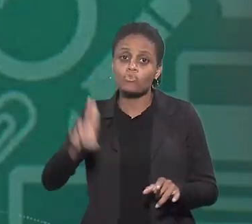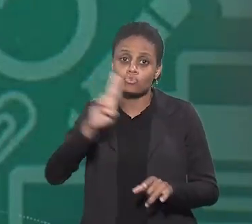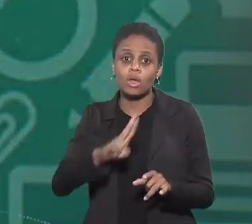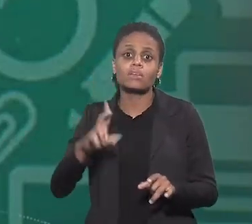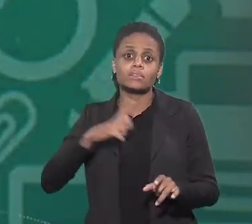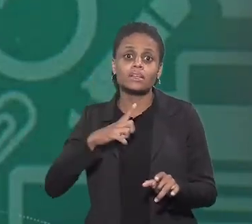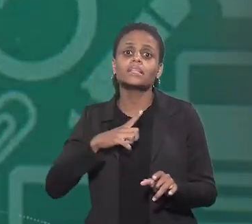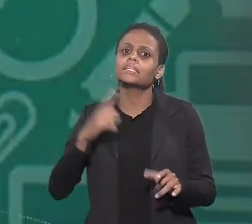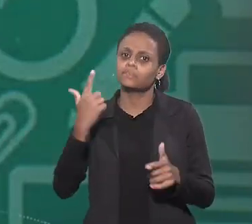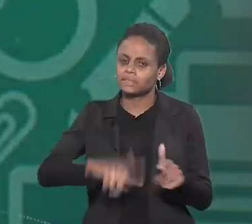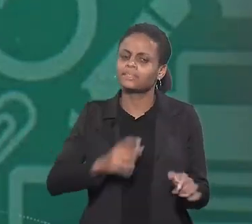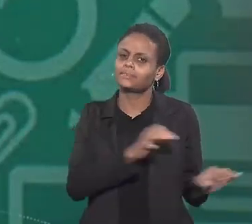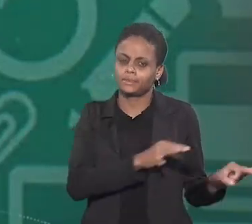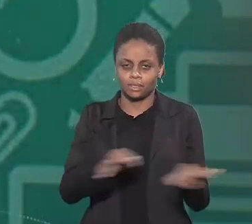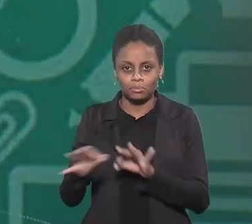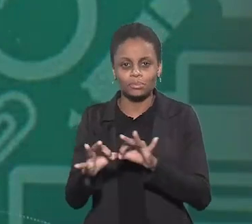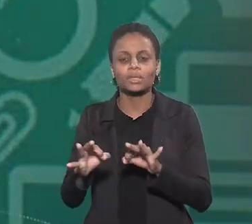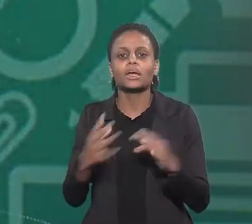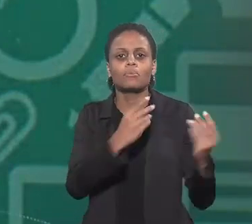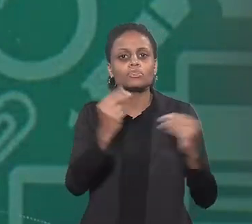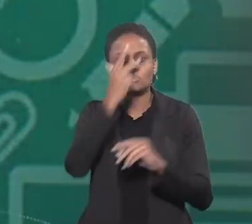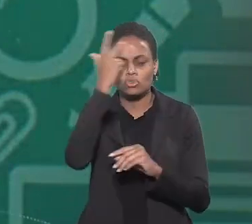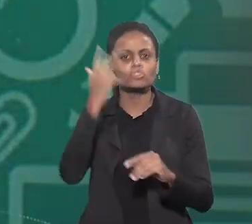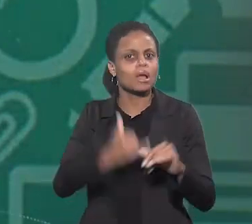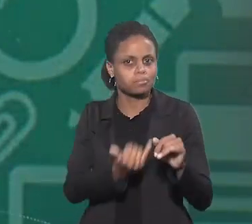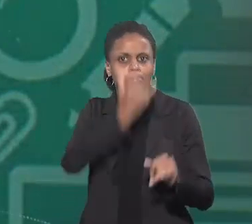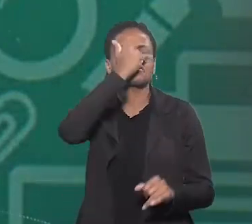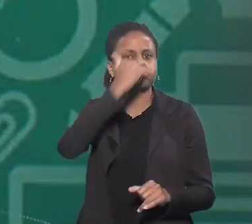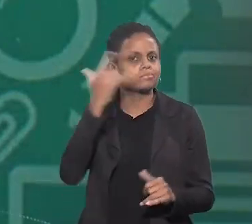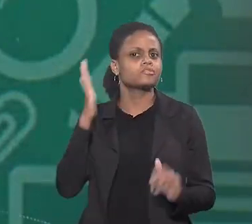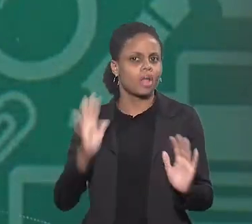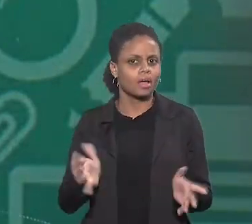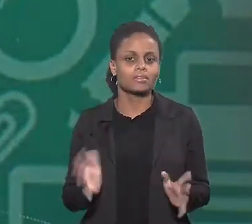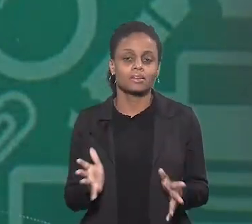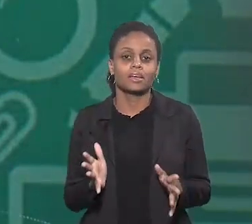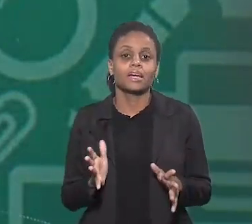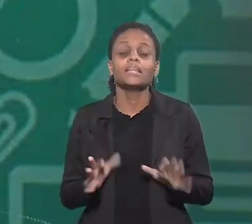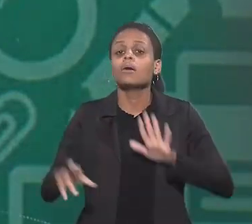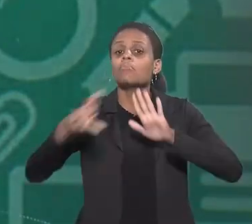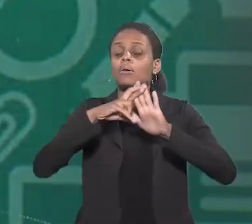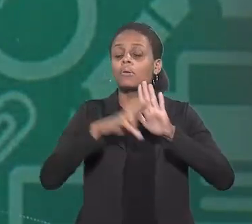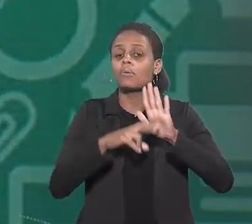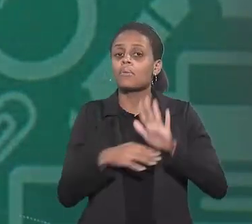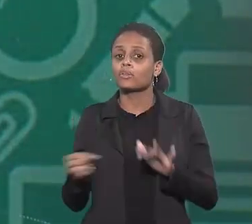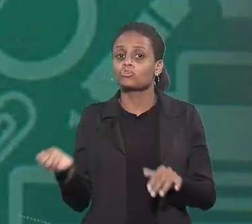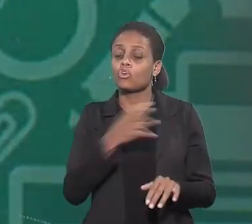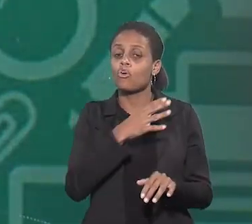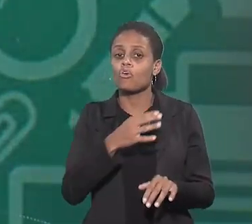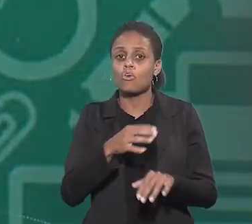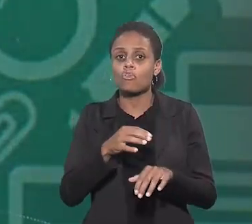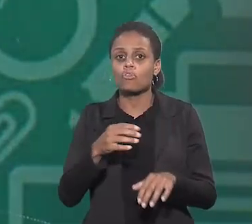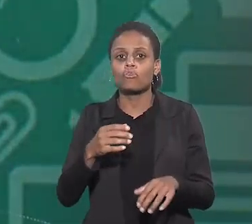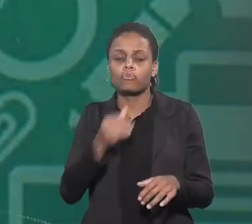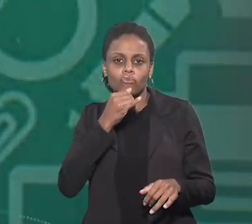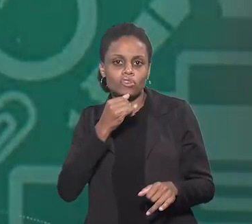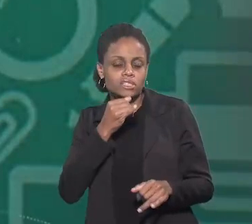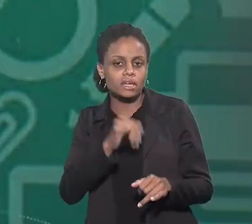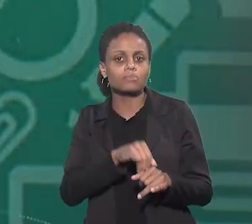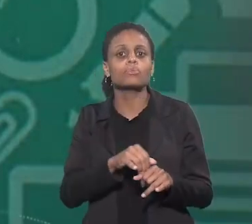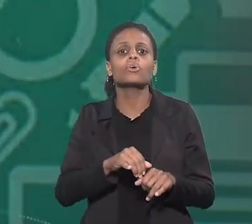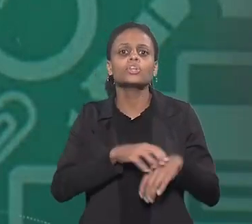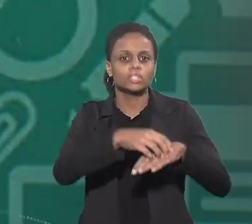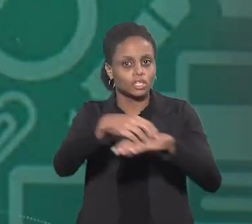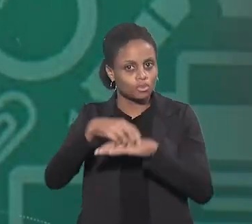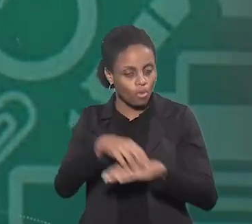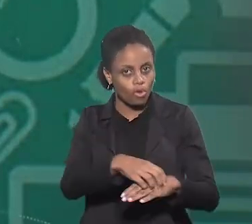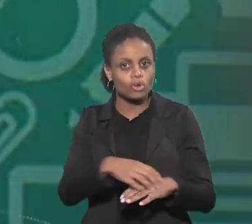os usuários é recorrente e muita gente já se machucou feio. A regulamentação desse novo modelo de transporte alternativo